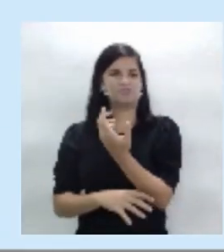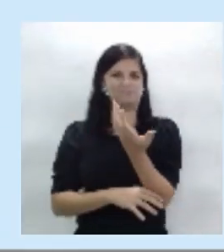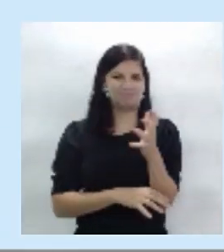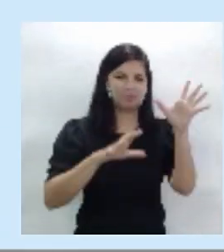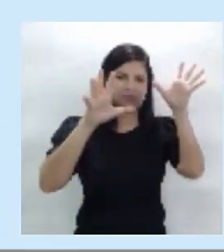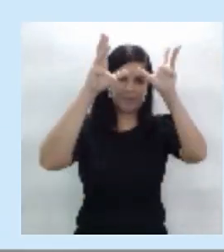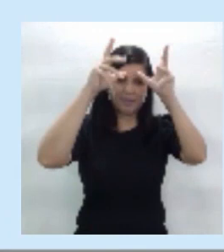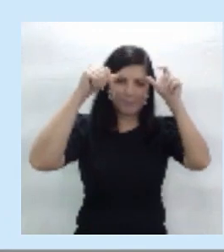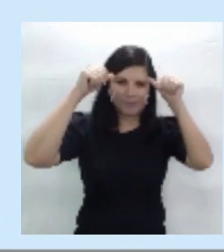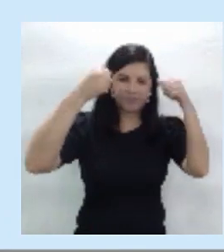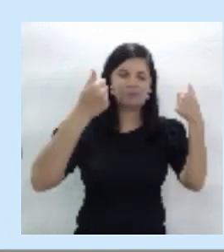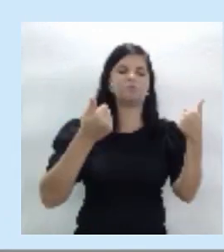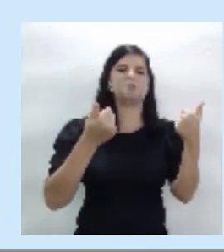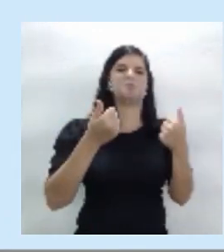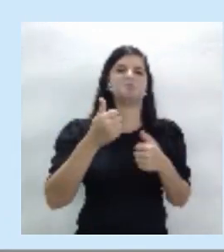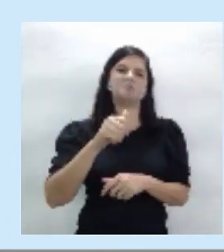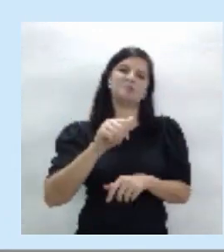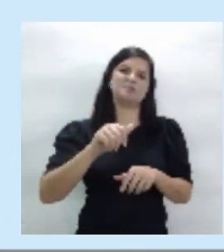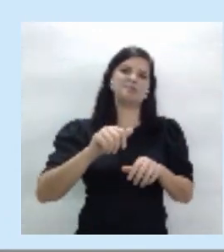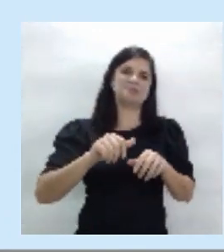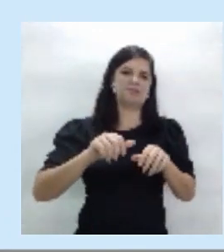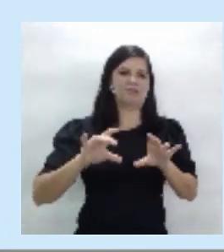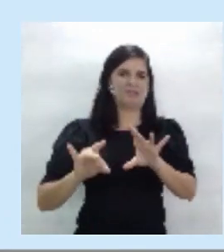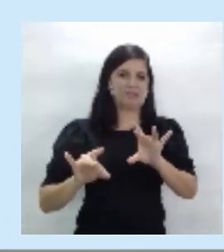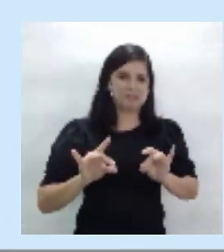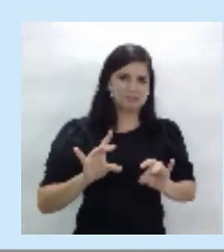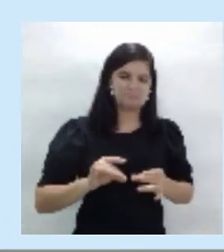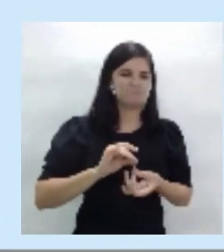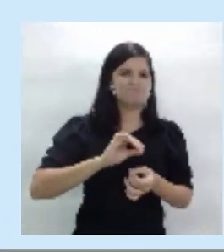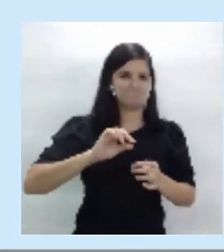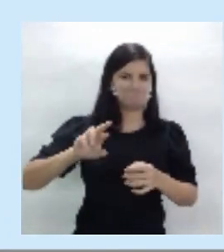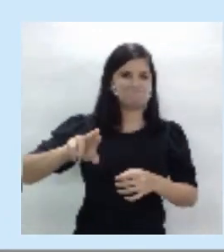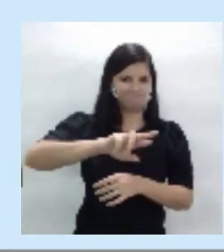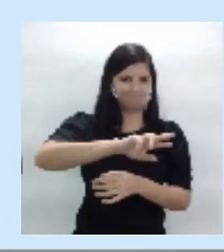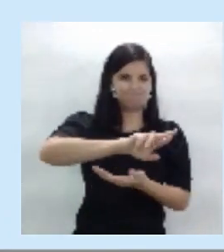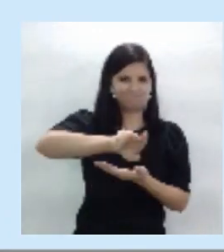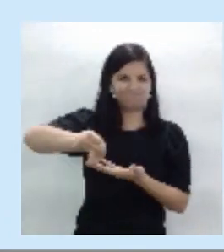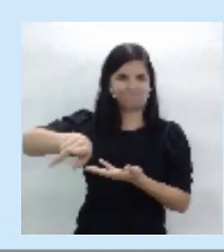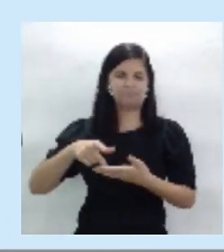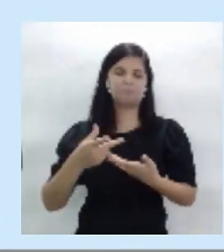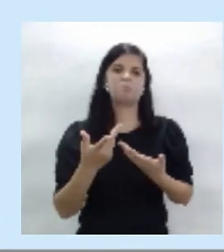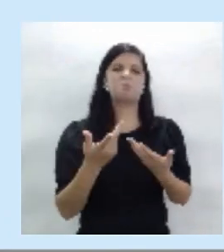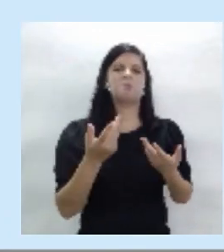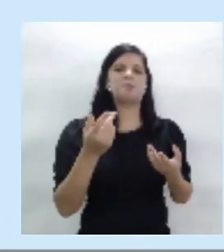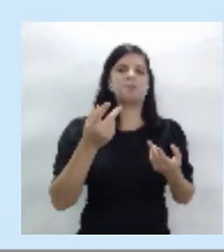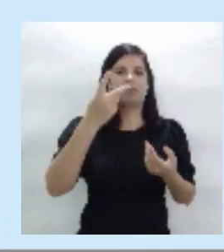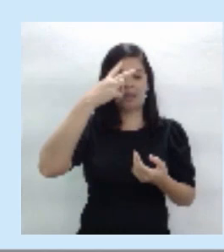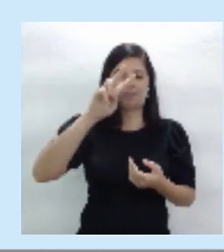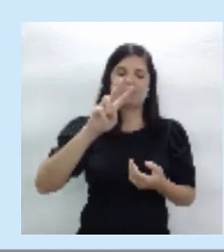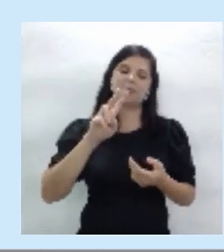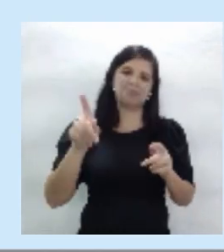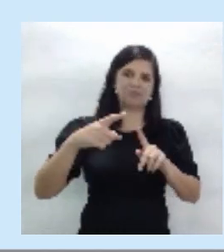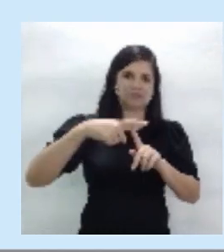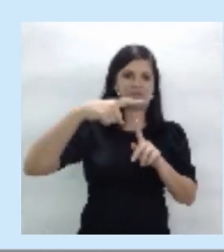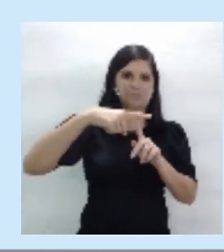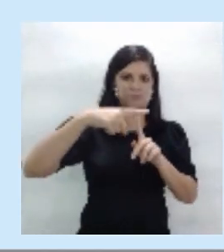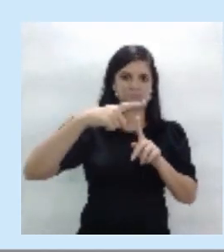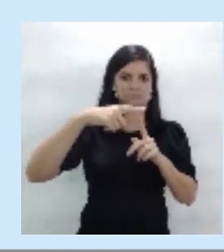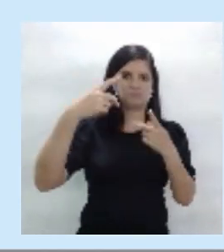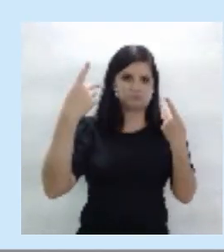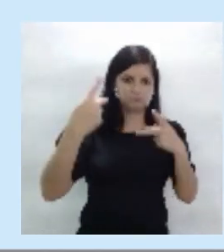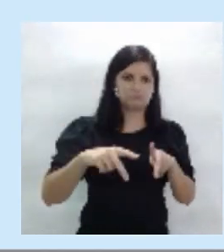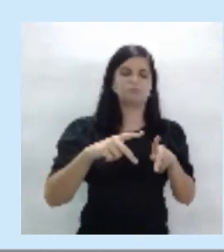sobre o cerrado, sobre a caatinga. Então, a gente vai falar um pouquinho hoje, para relembrar um pouquinho esses tipos de biomas, tá? O que é que a